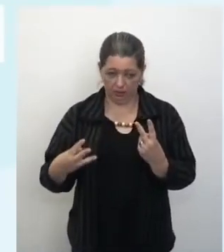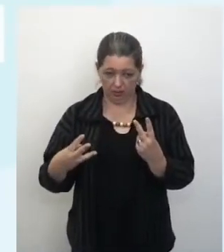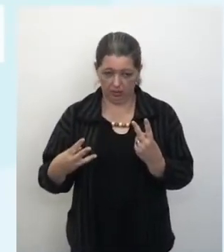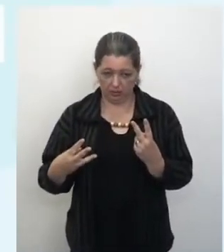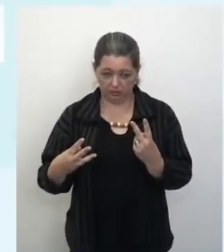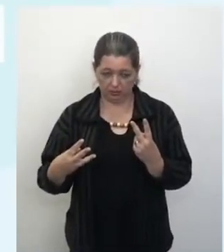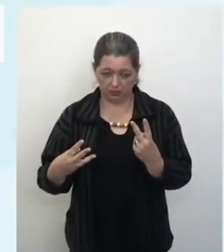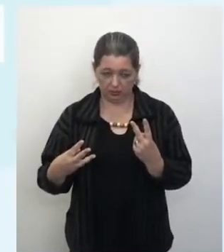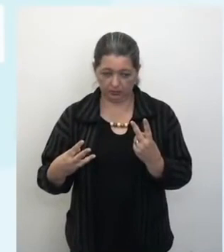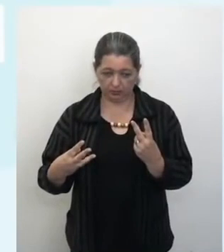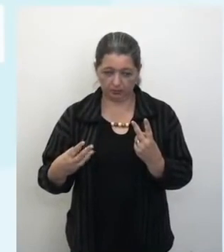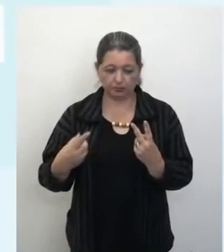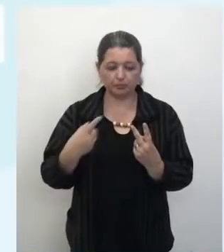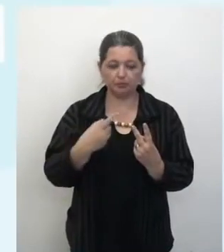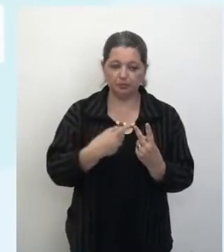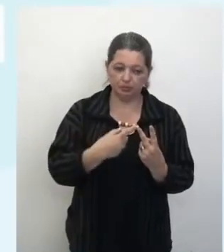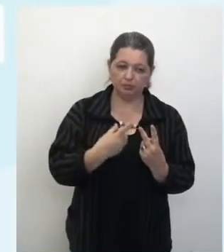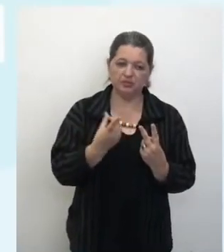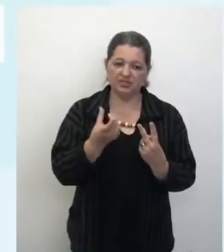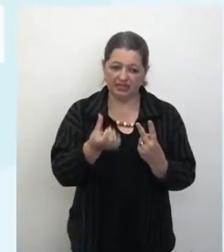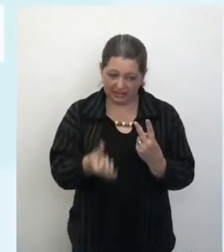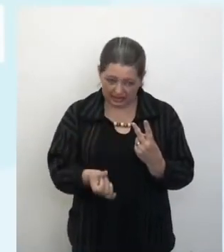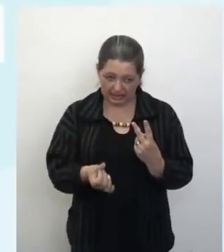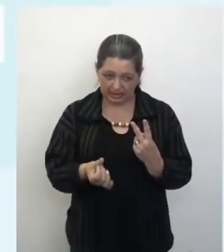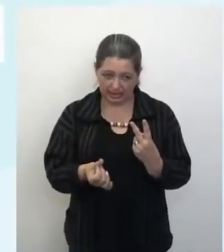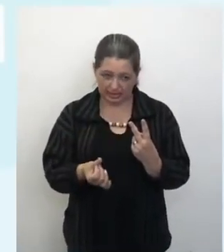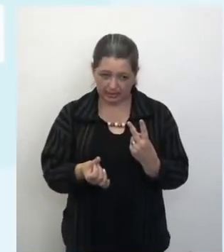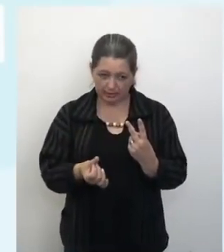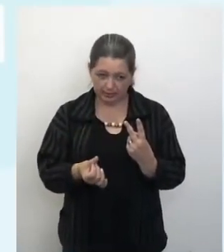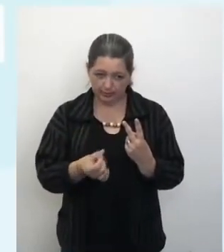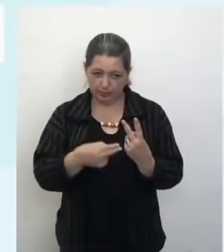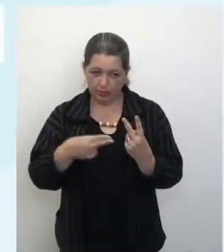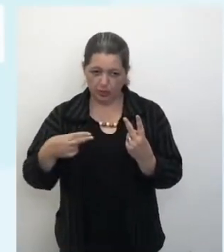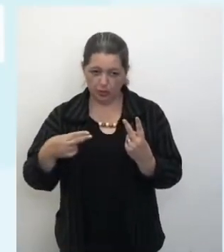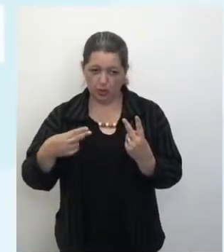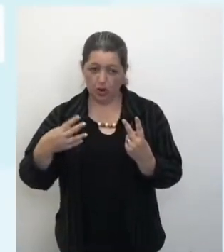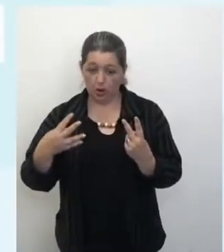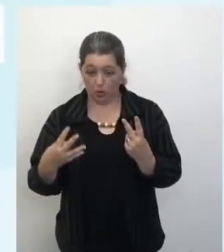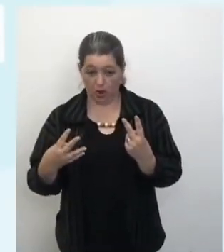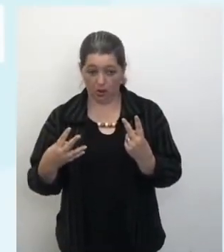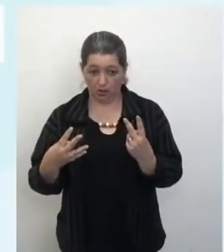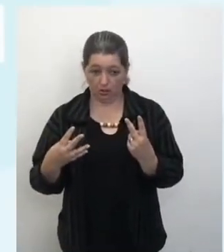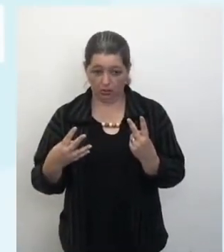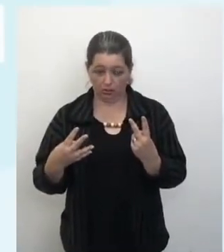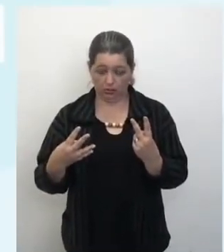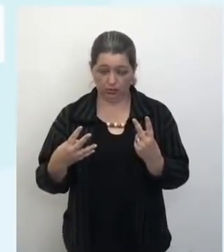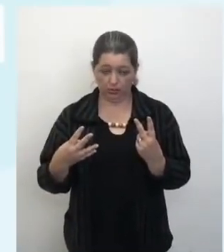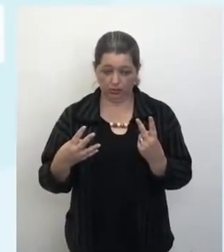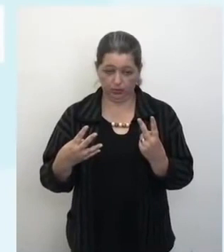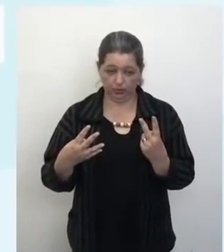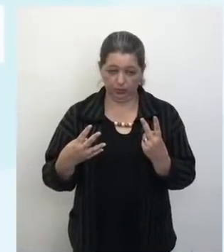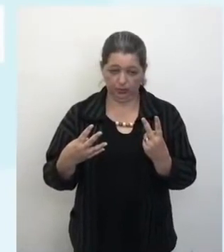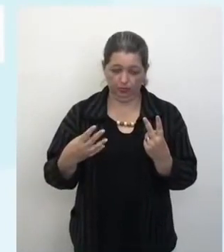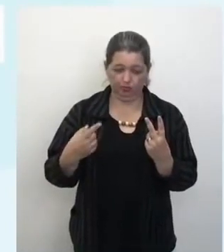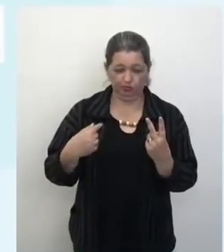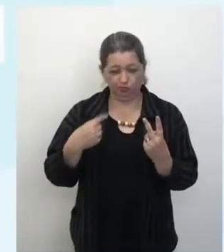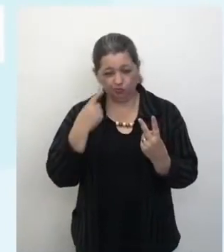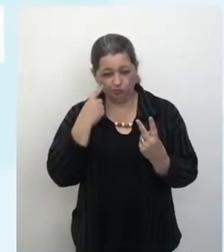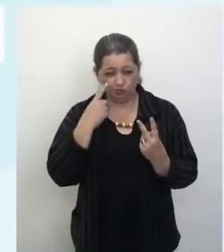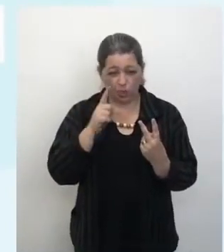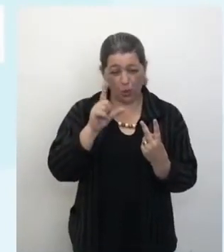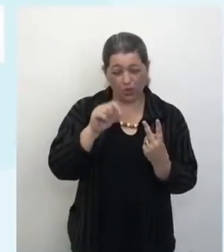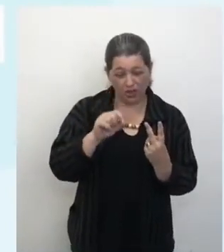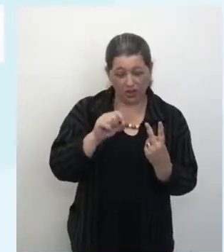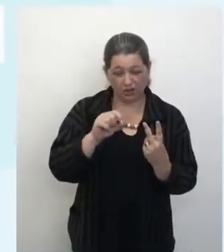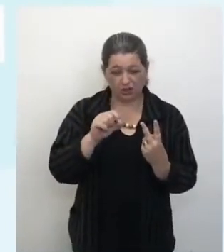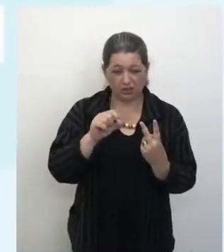conheço a raiz quadrada de 16, que dá 4. Raiz quadrada de 10, o número 10 está entre 9 e 16.